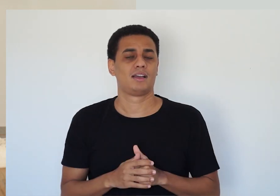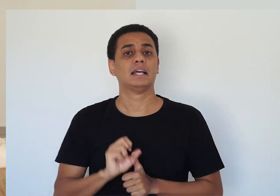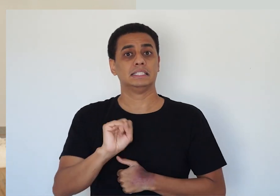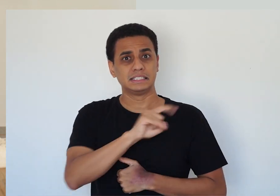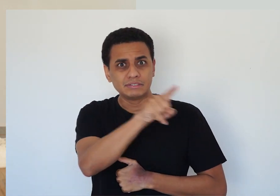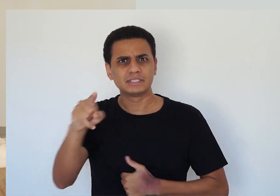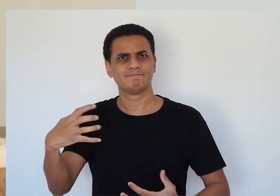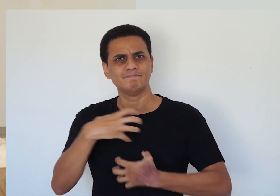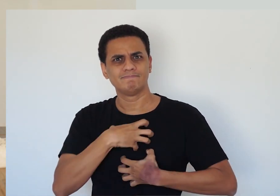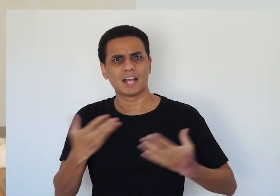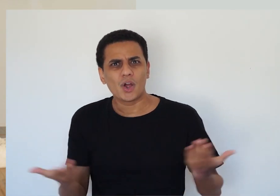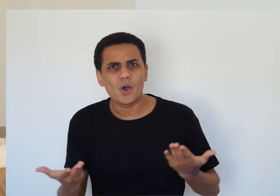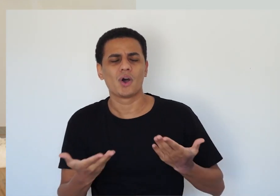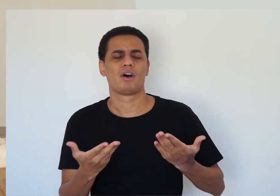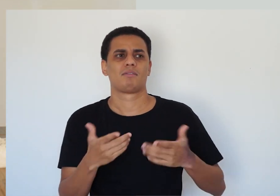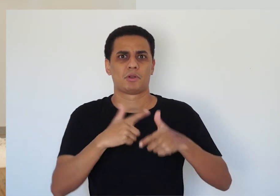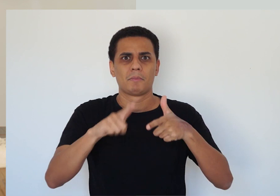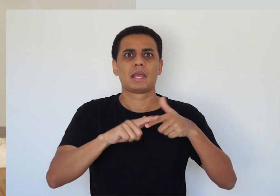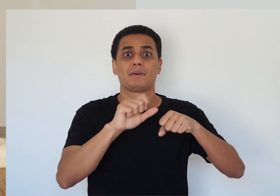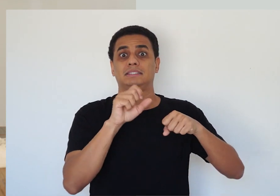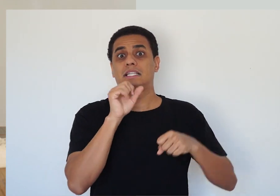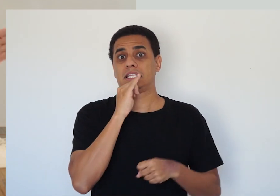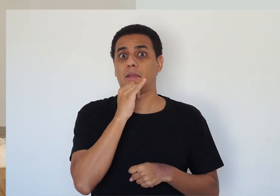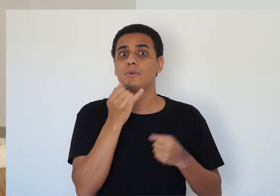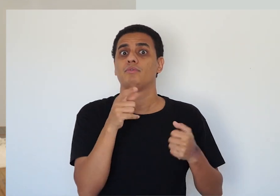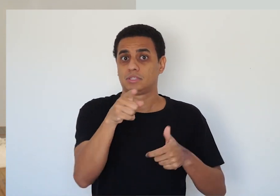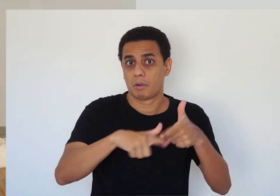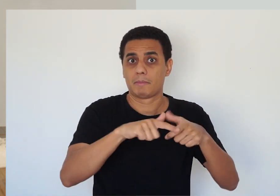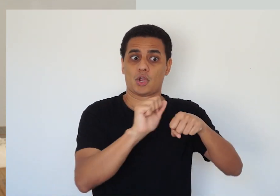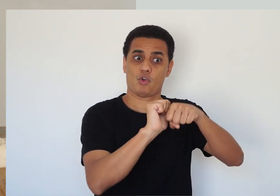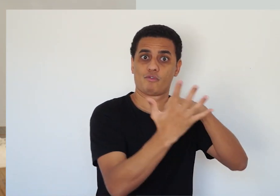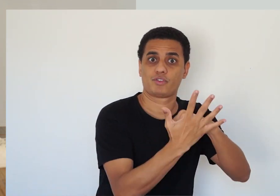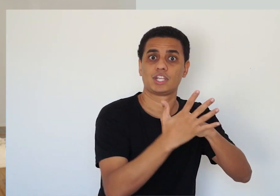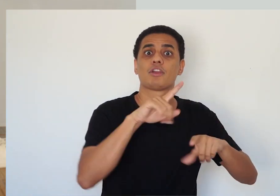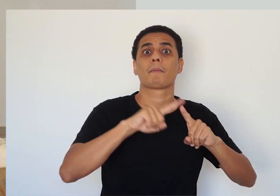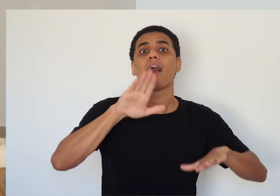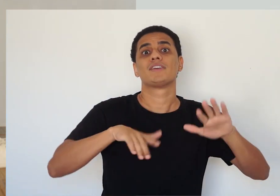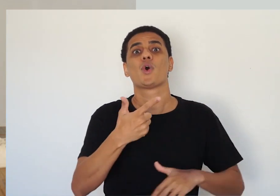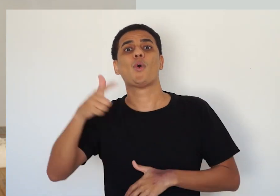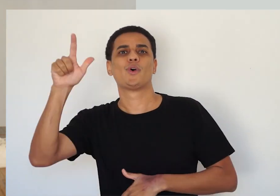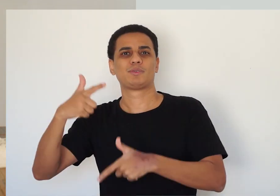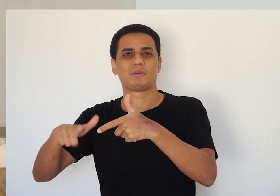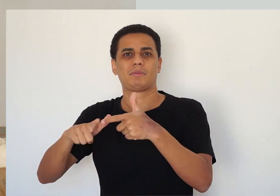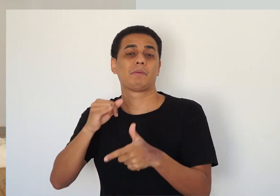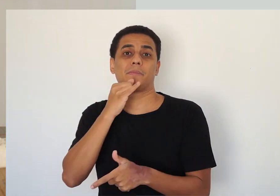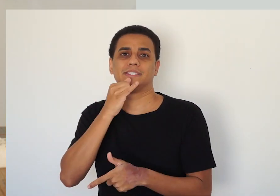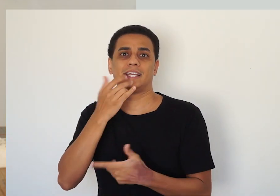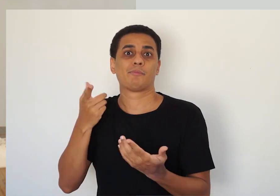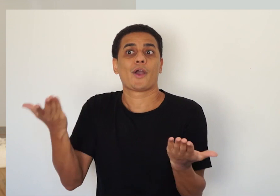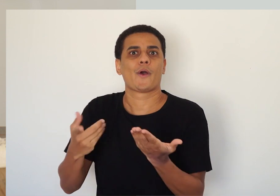está enfrentando, além de todo esse processo do Covid, outras provações, não é? Talvez já tenha atingido você realmente na